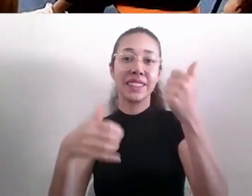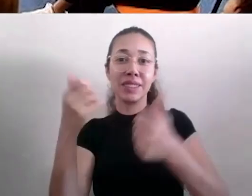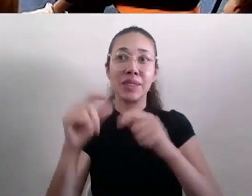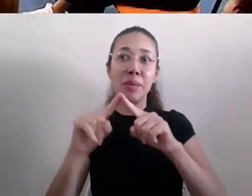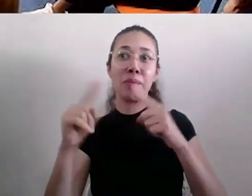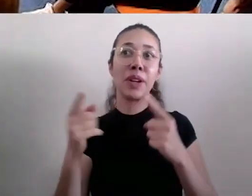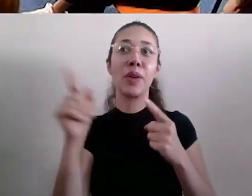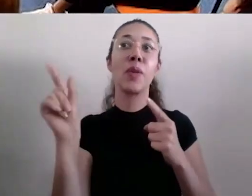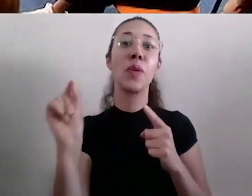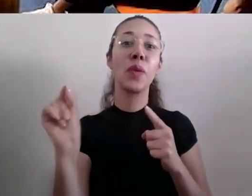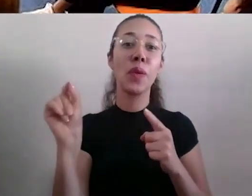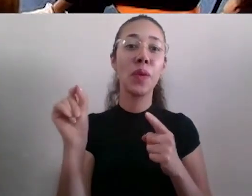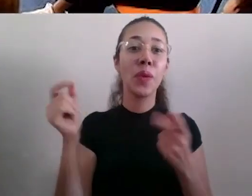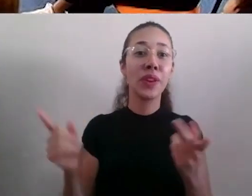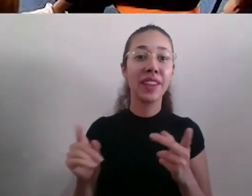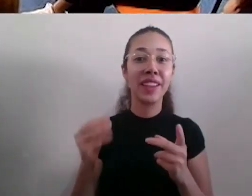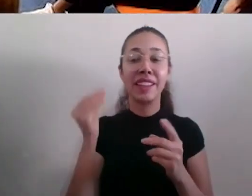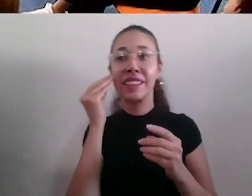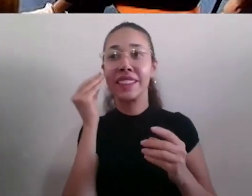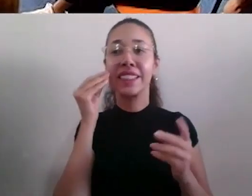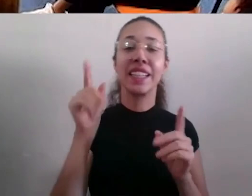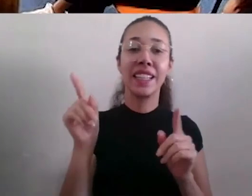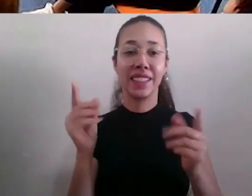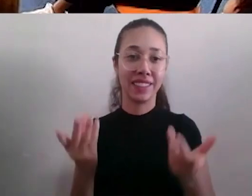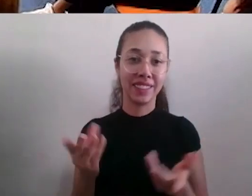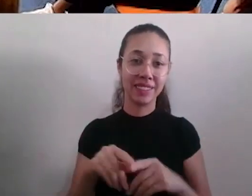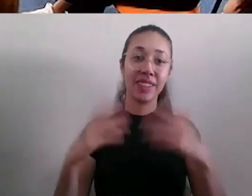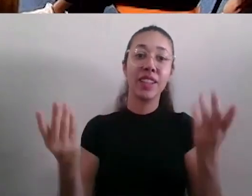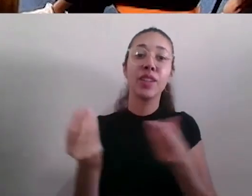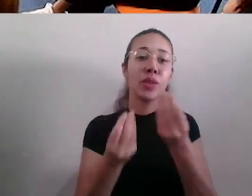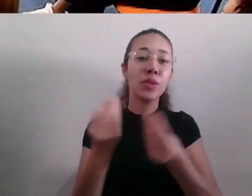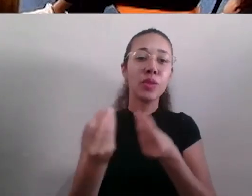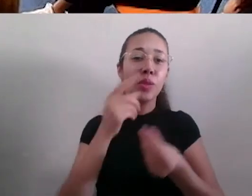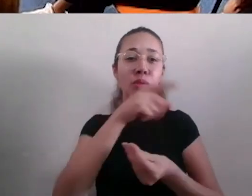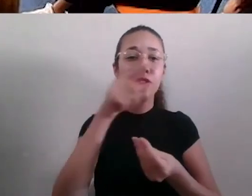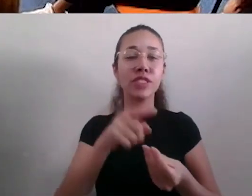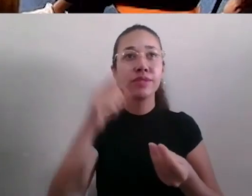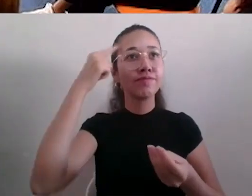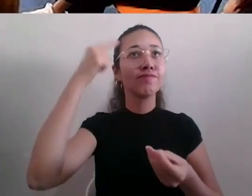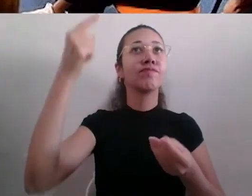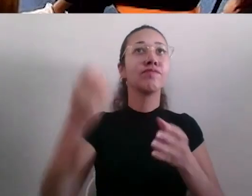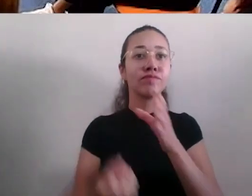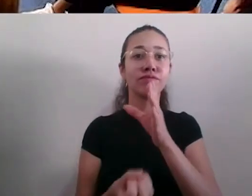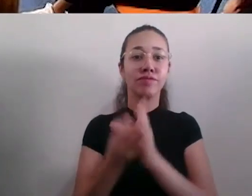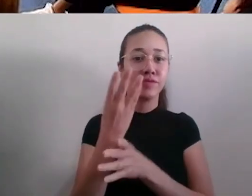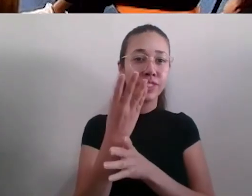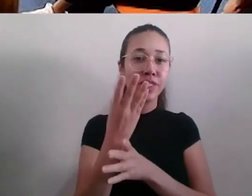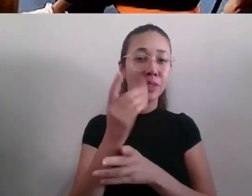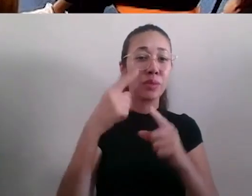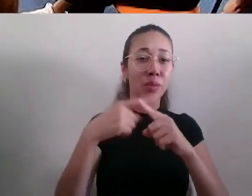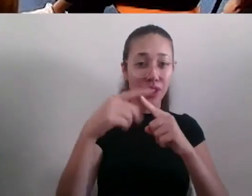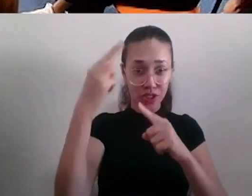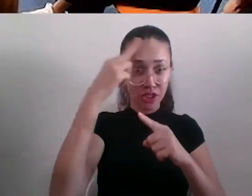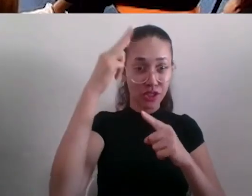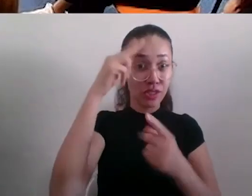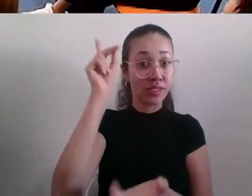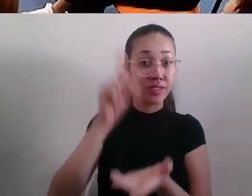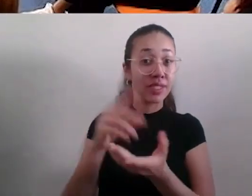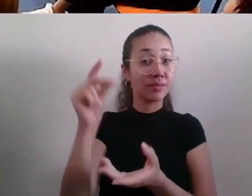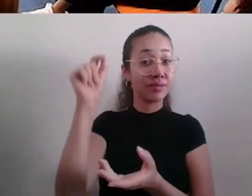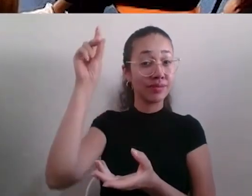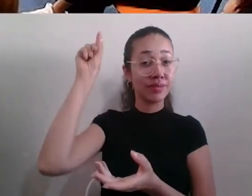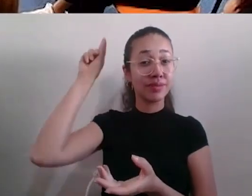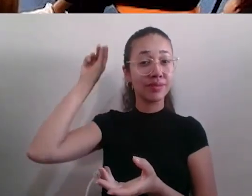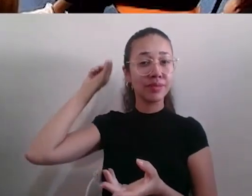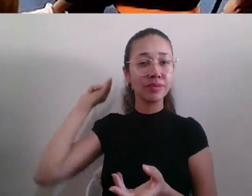Champinha? E da onde surgiu a ideia de recontar essa história da Ângela Dias, que é uma história antiga, né, uma história muito antiga, da onde que